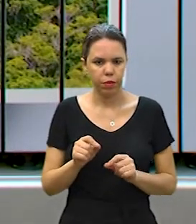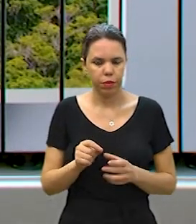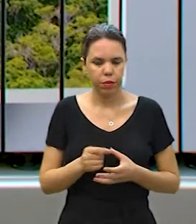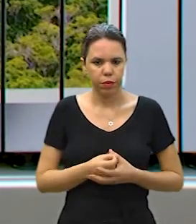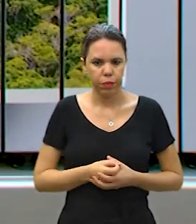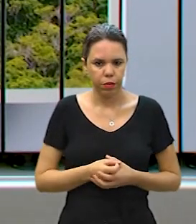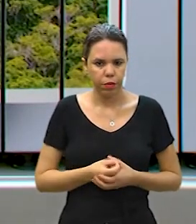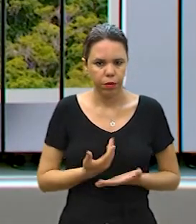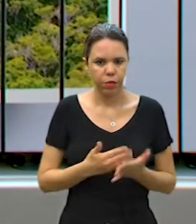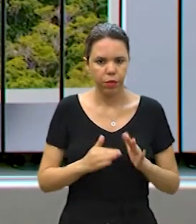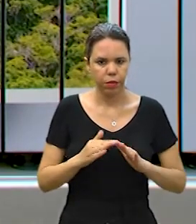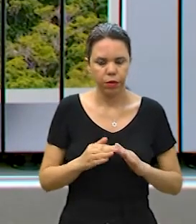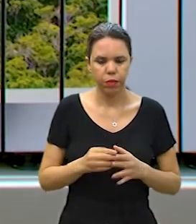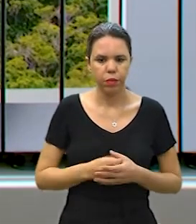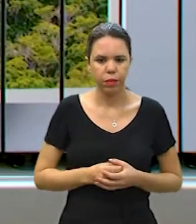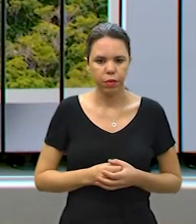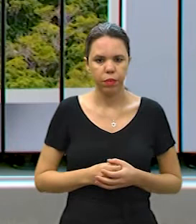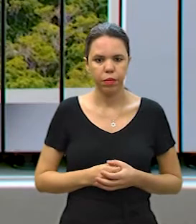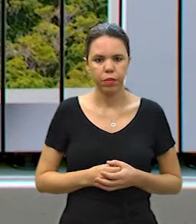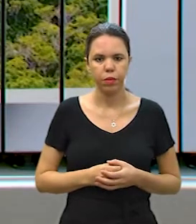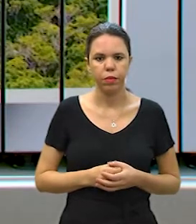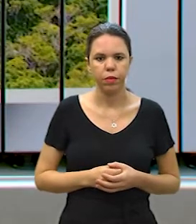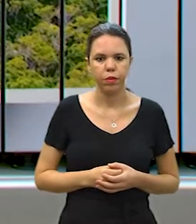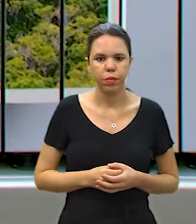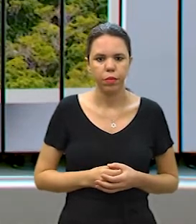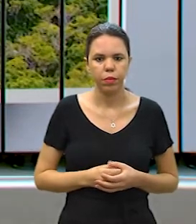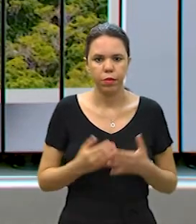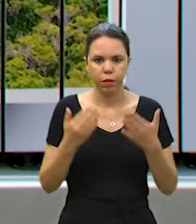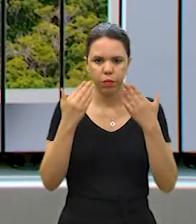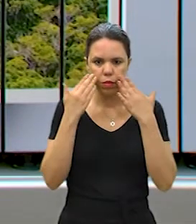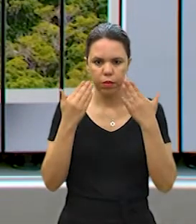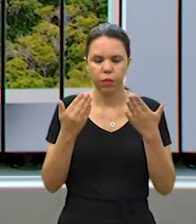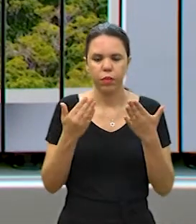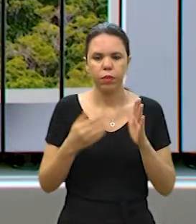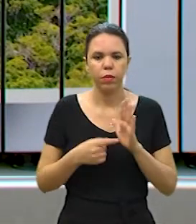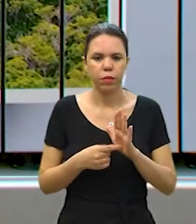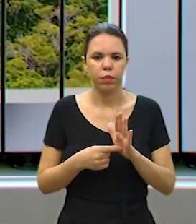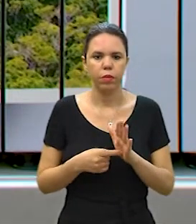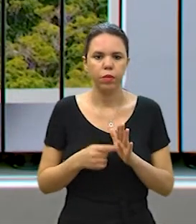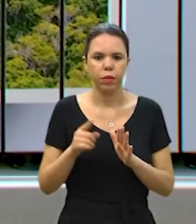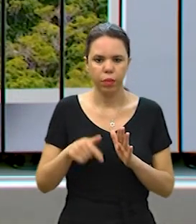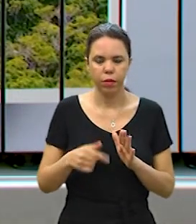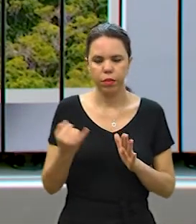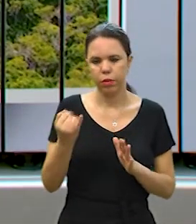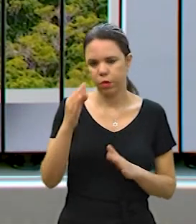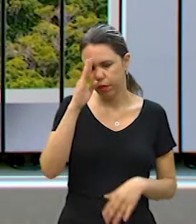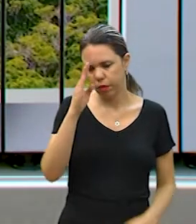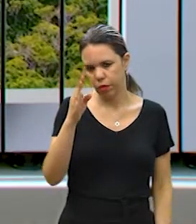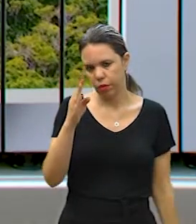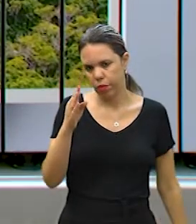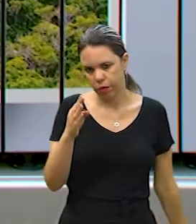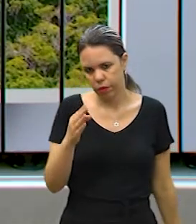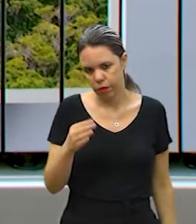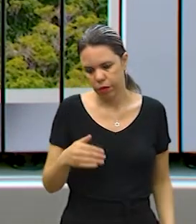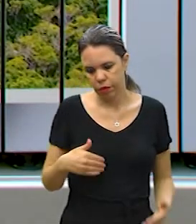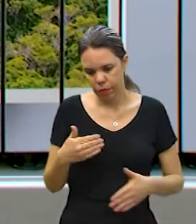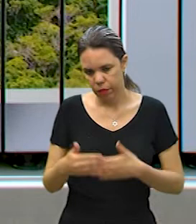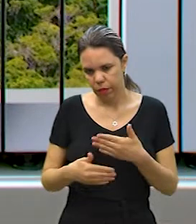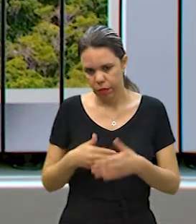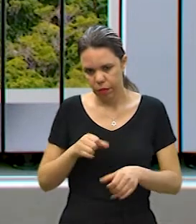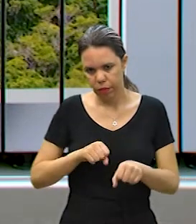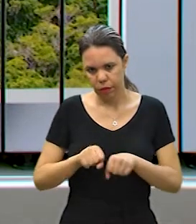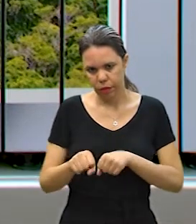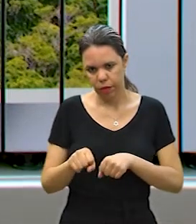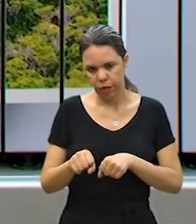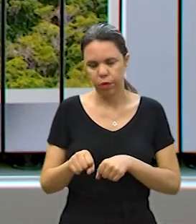a escola ela ficou muito mais evidente agora de que ela é fundamental nesse processo de